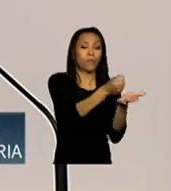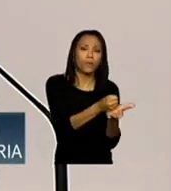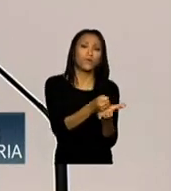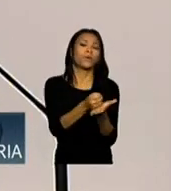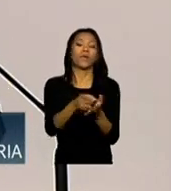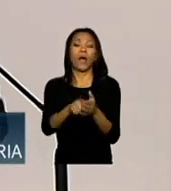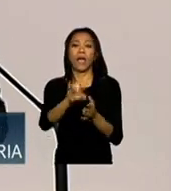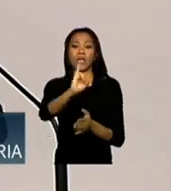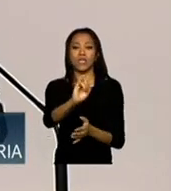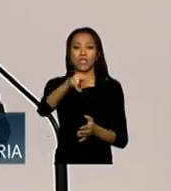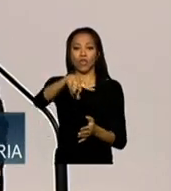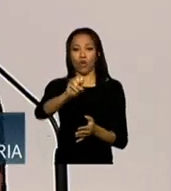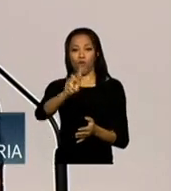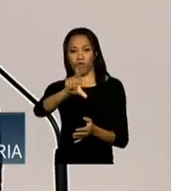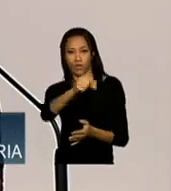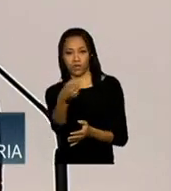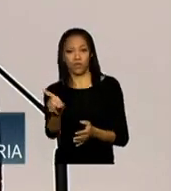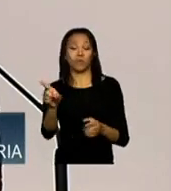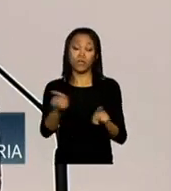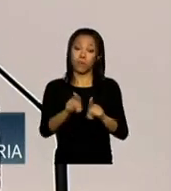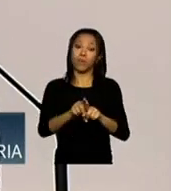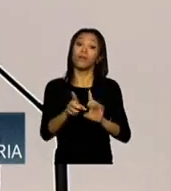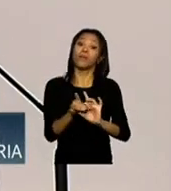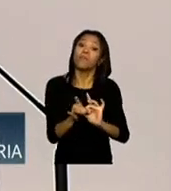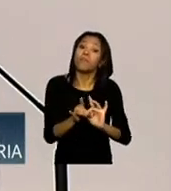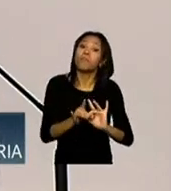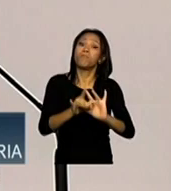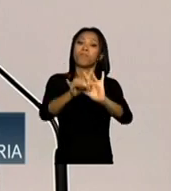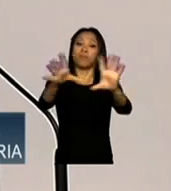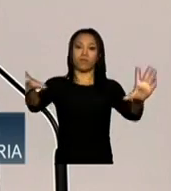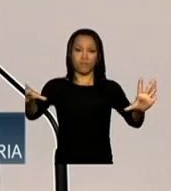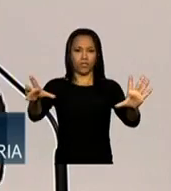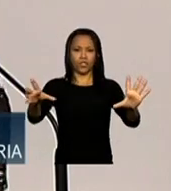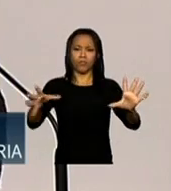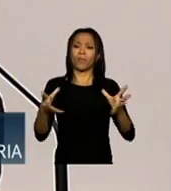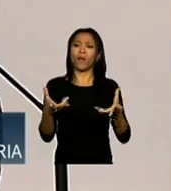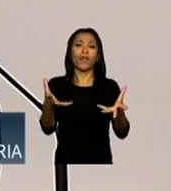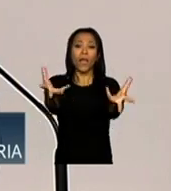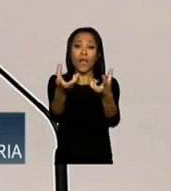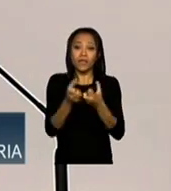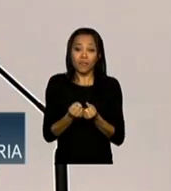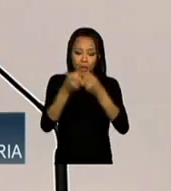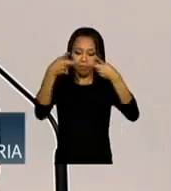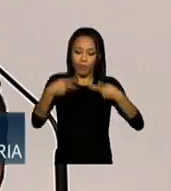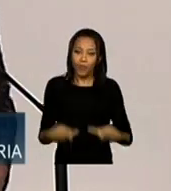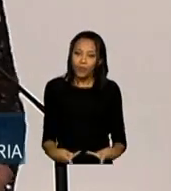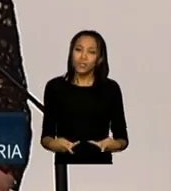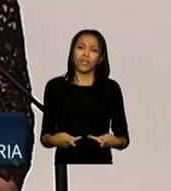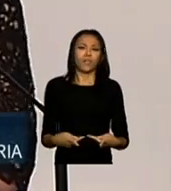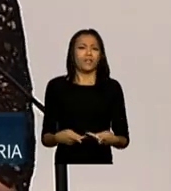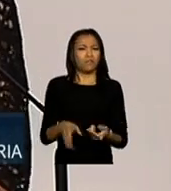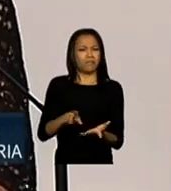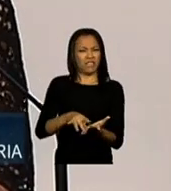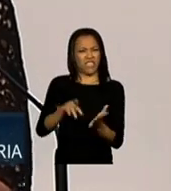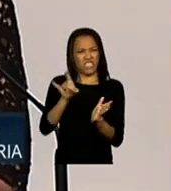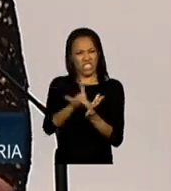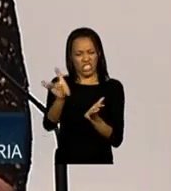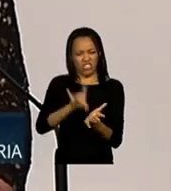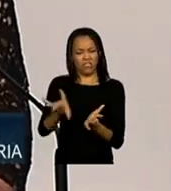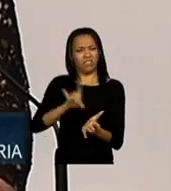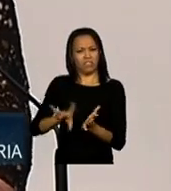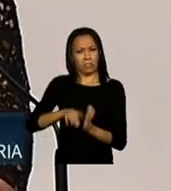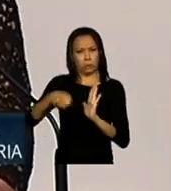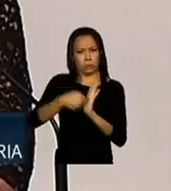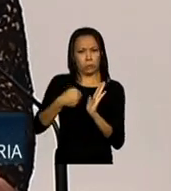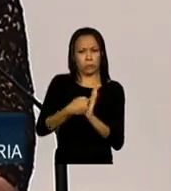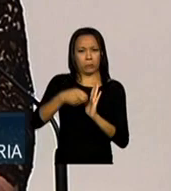e criamos uma porta única para apresentação de projetos, eliminando várias exigências